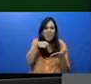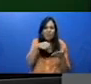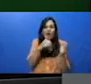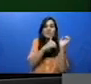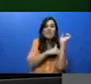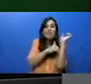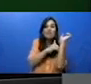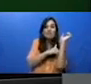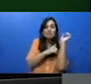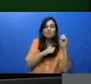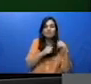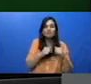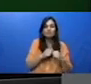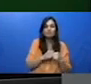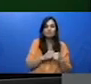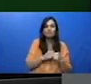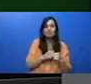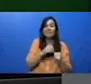senhas.